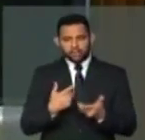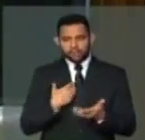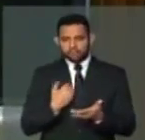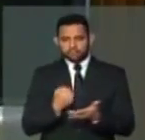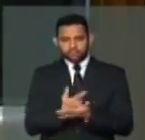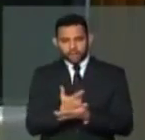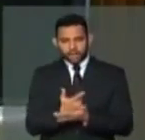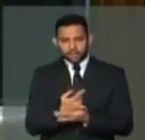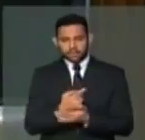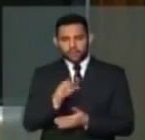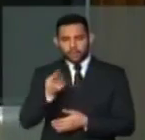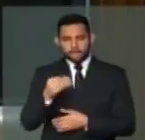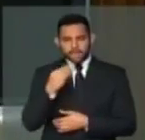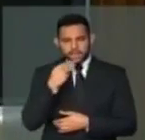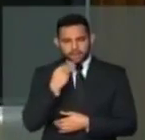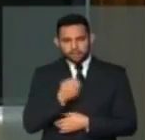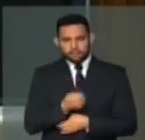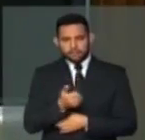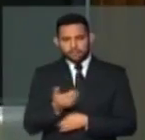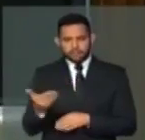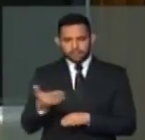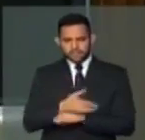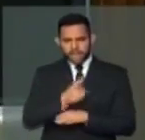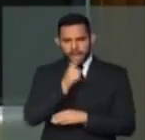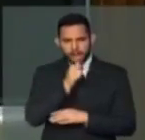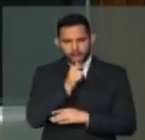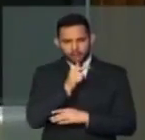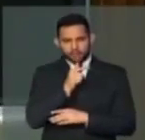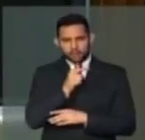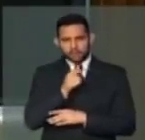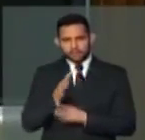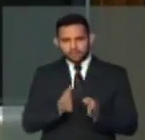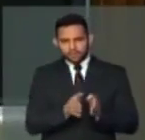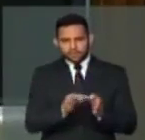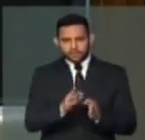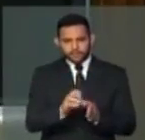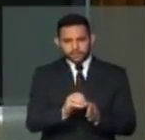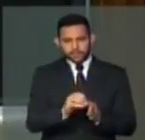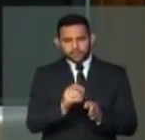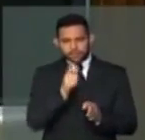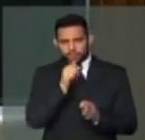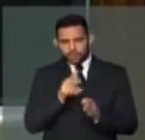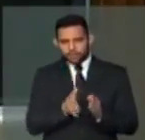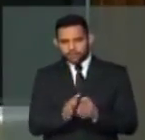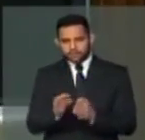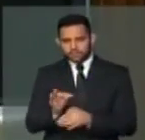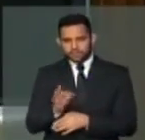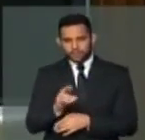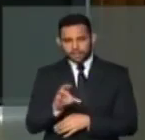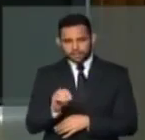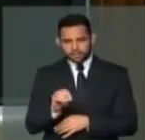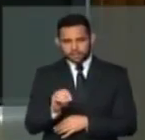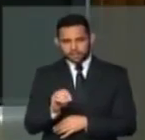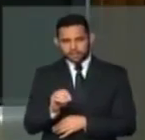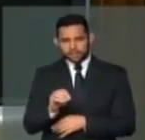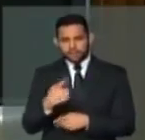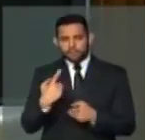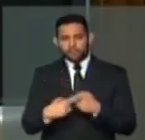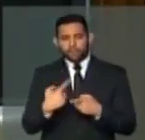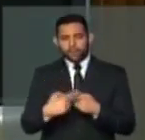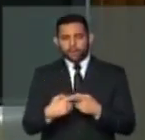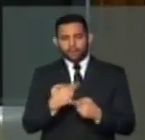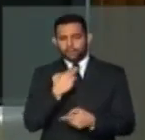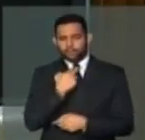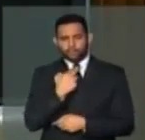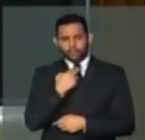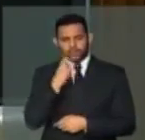gasta 1 bilhão e pouco para trazer água do Rio São Francisco, do Rio Tocantins, para o Rio São Francisco? Por que não